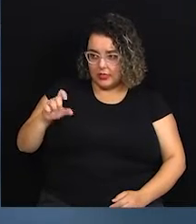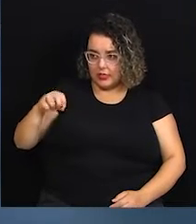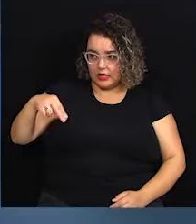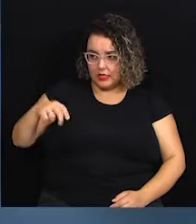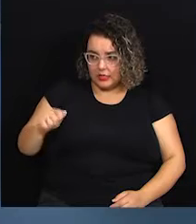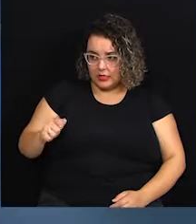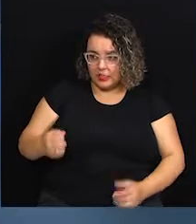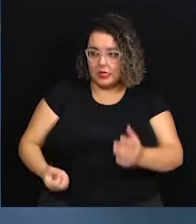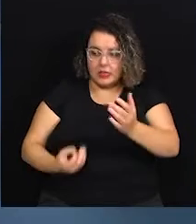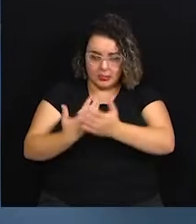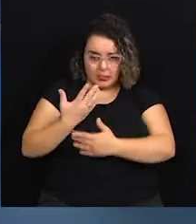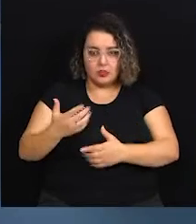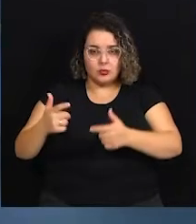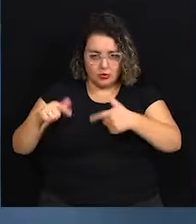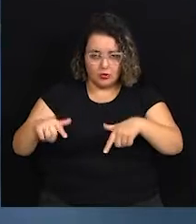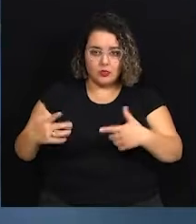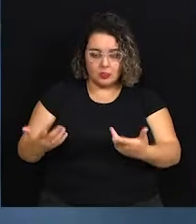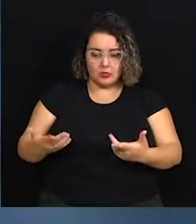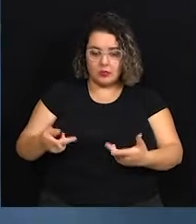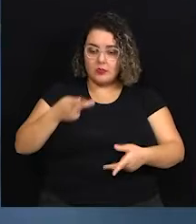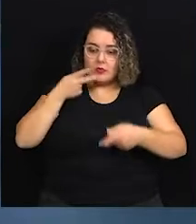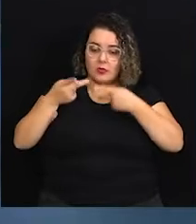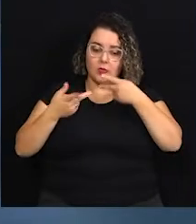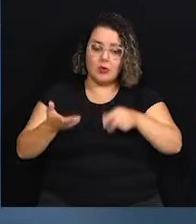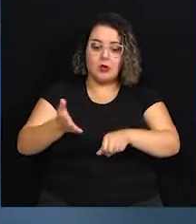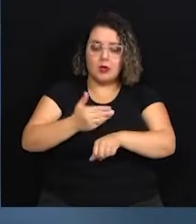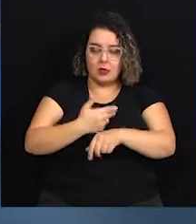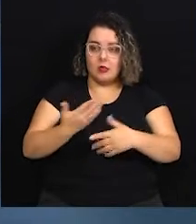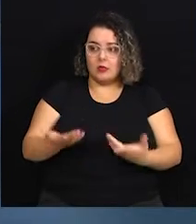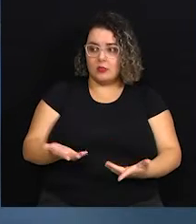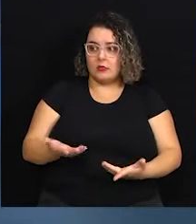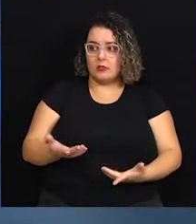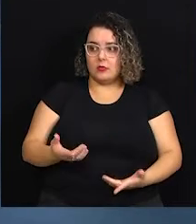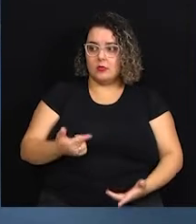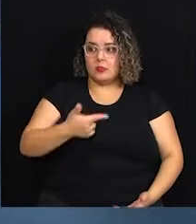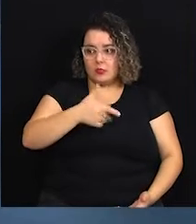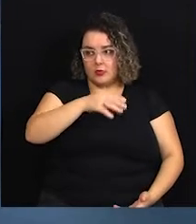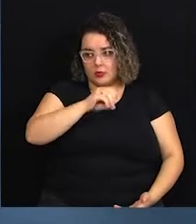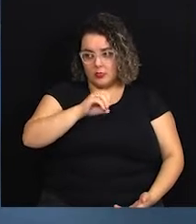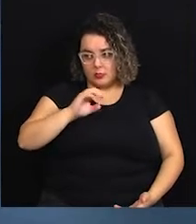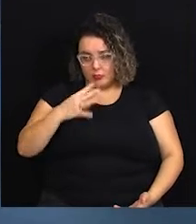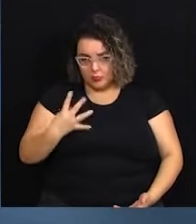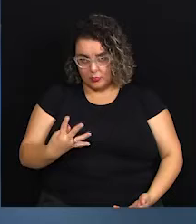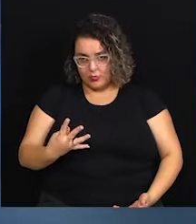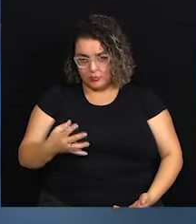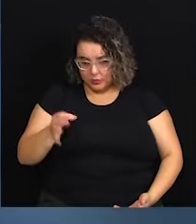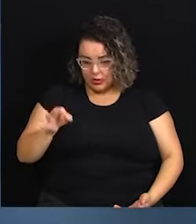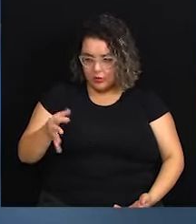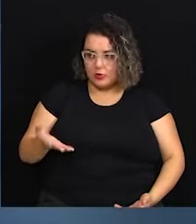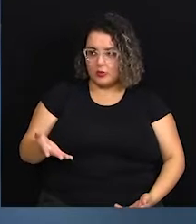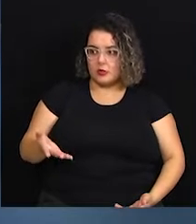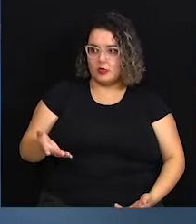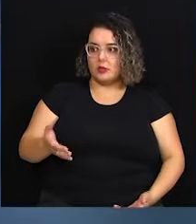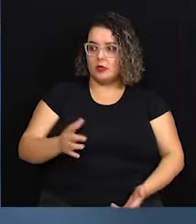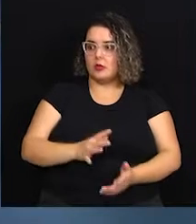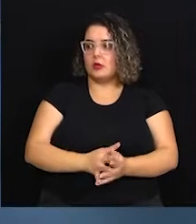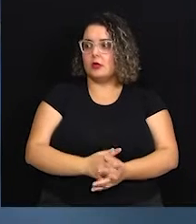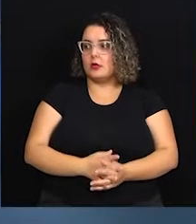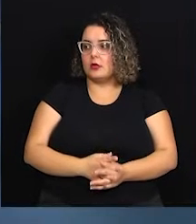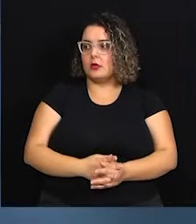Márcia, que você citou antes, que esse espaço que vocês vieram foi mais ou menos em 2004, tô certa? Isso, nesse espaço,